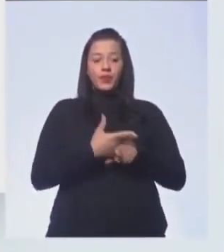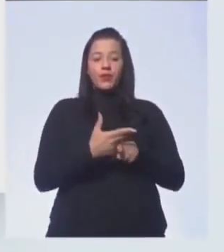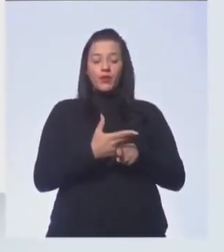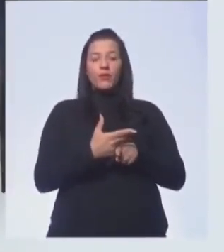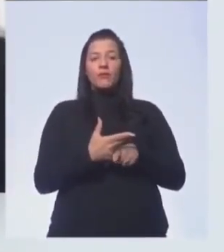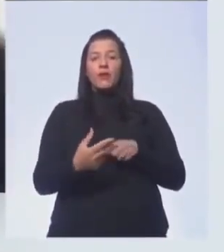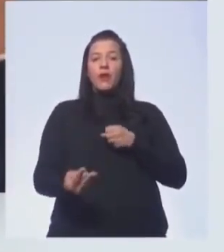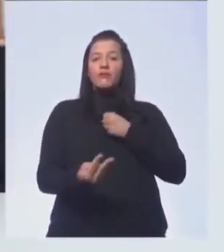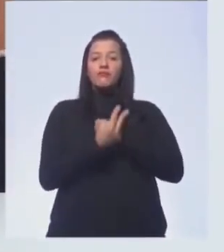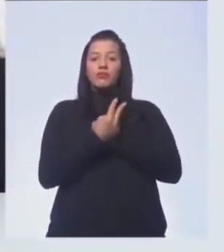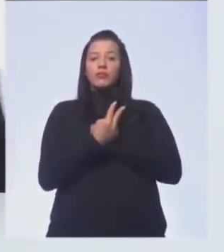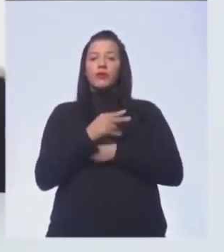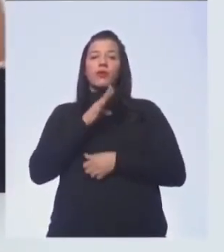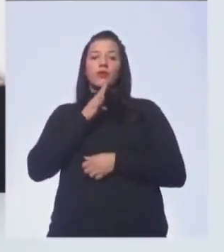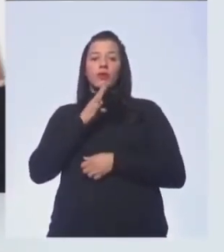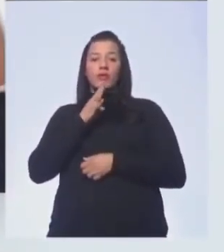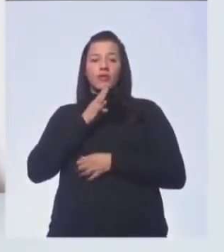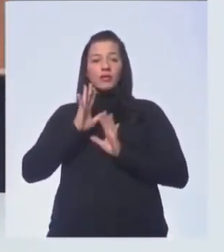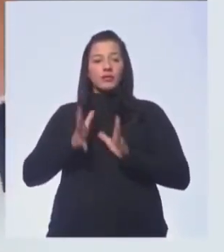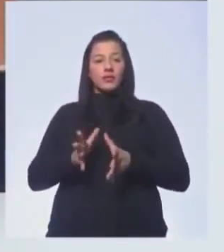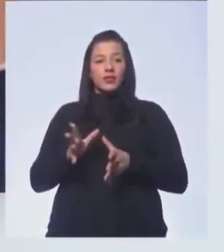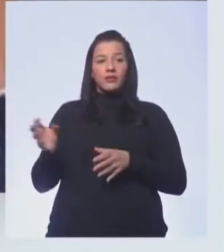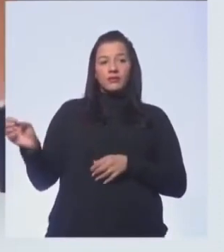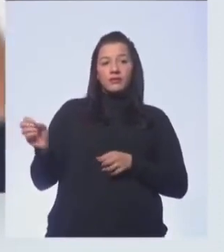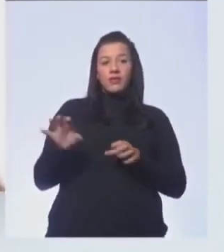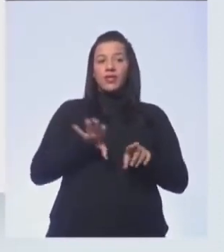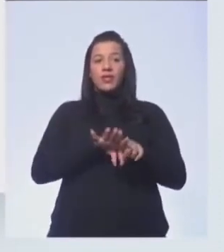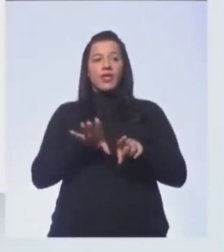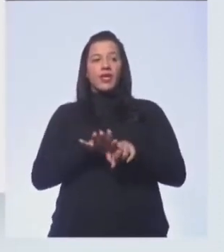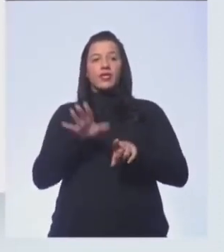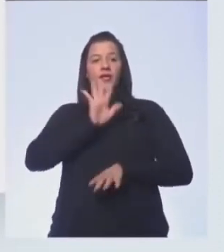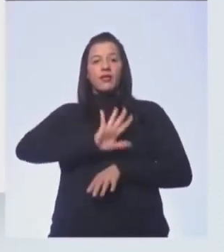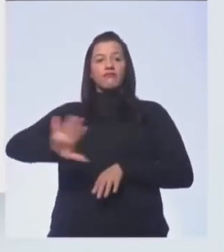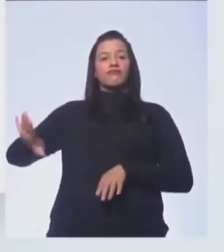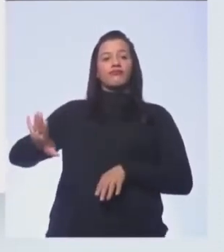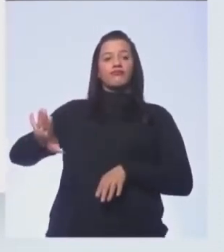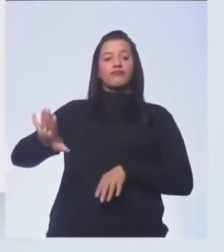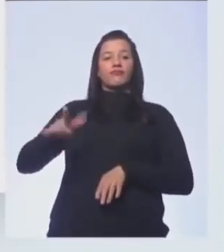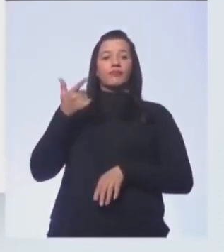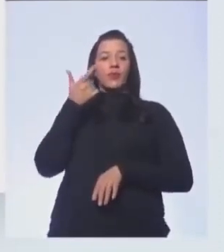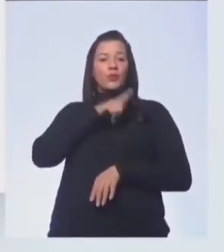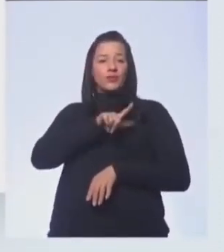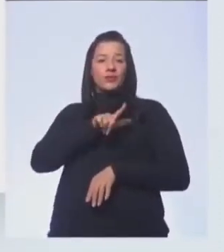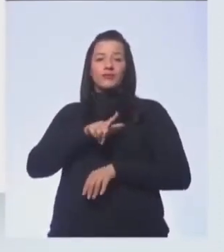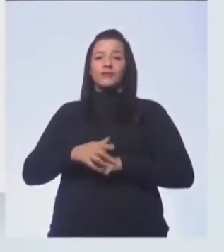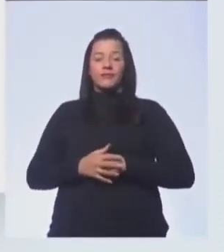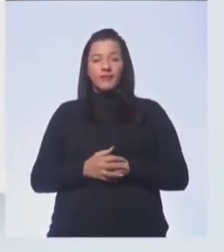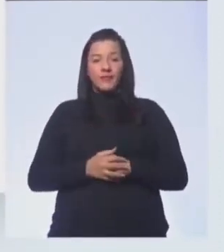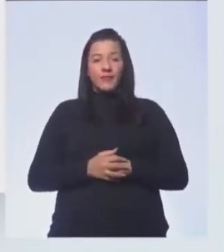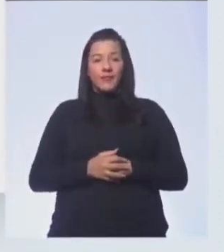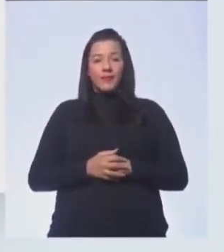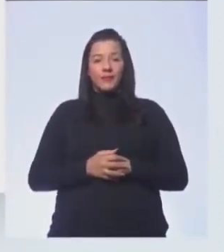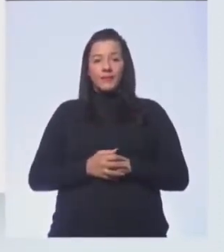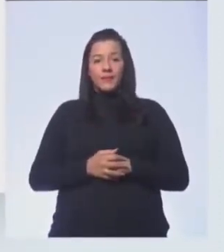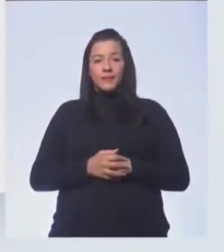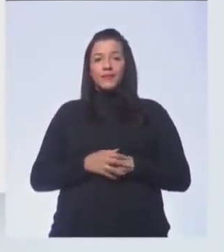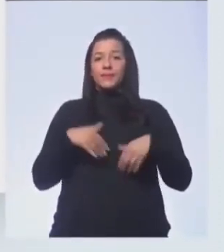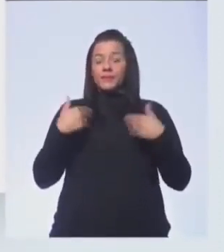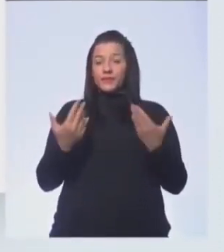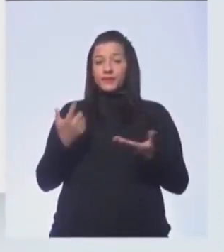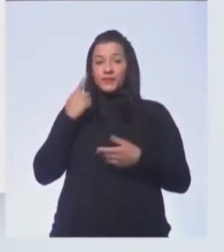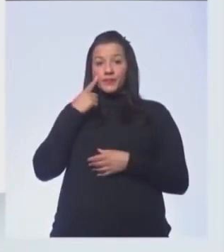proteína recém-chegada é uma novidade e que não faz parte do nosso corpo. Portanto, ela deve ser combatida.